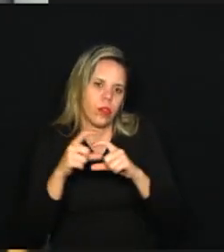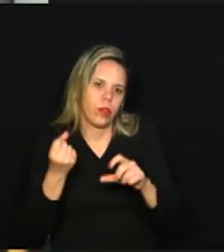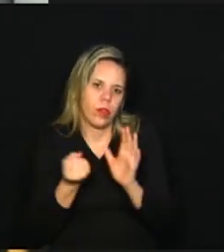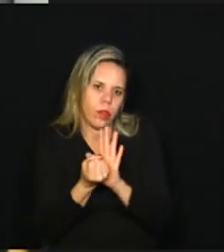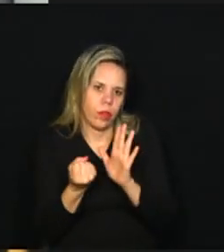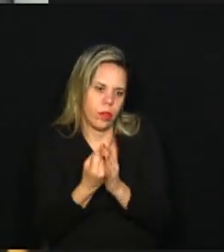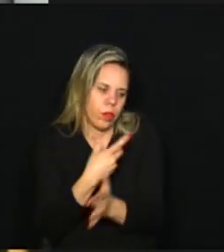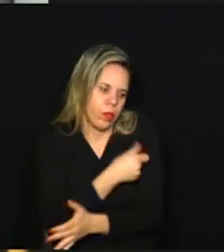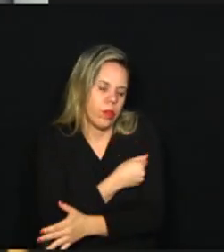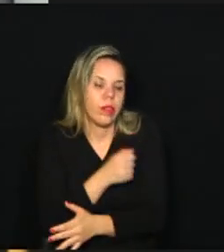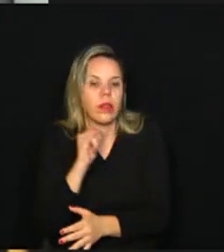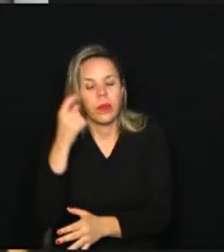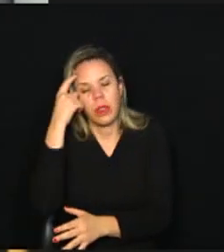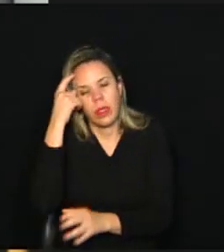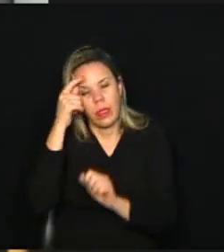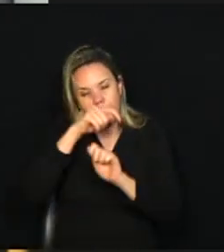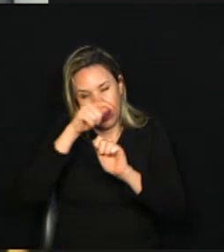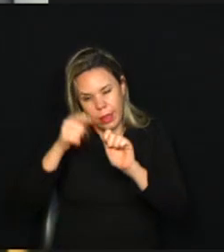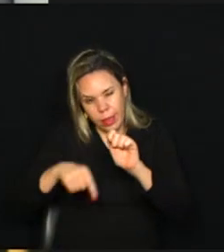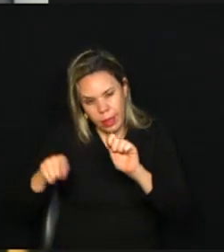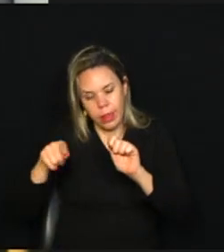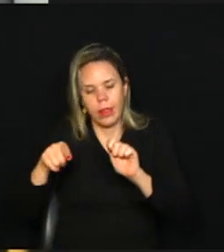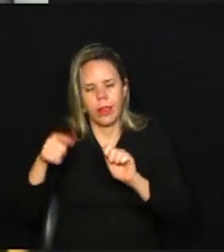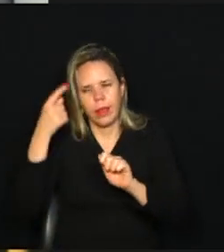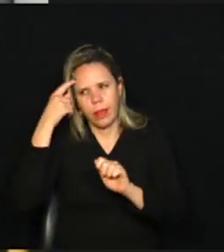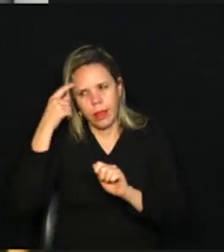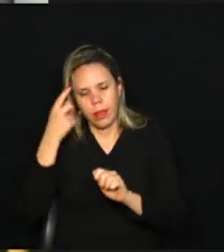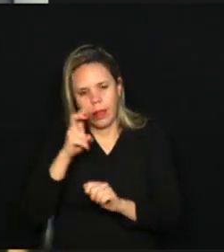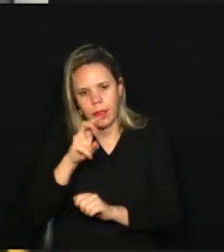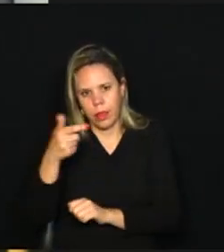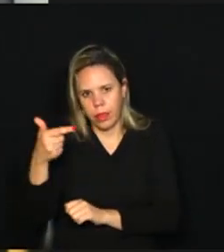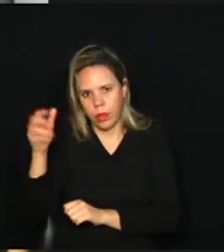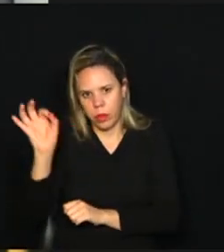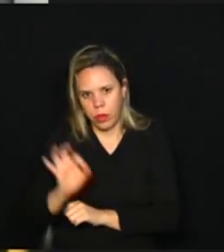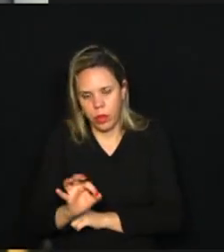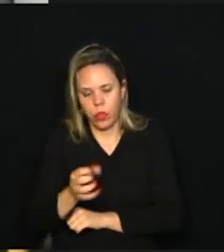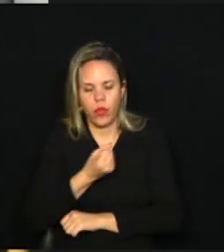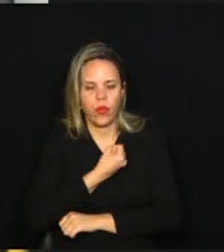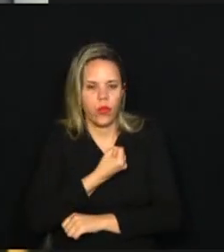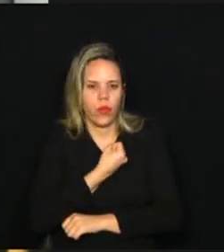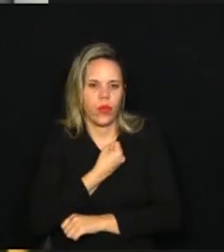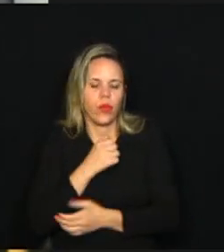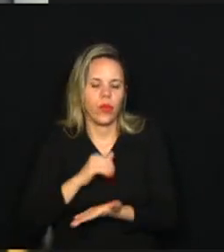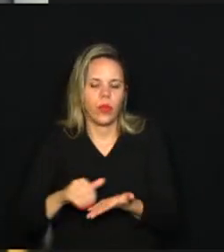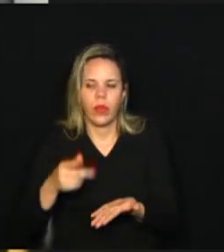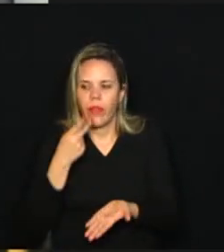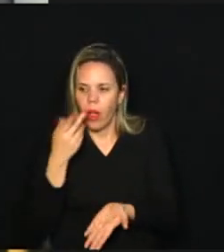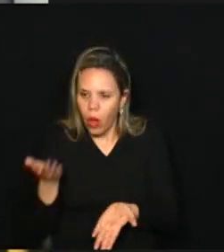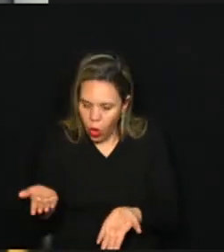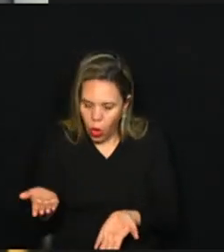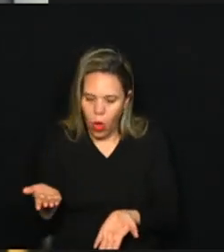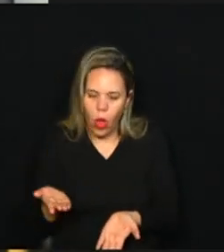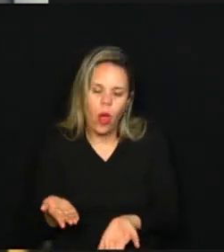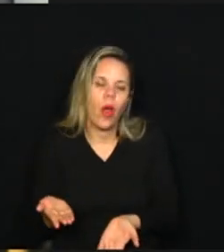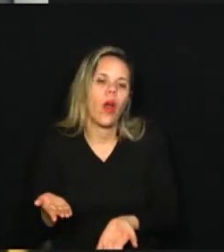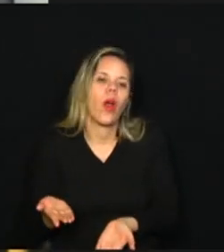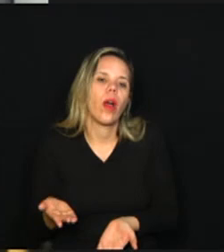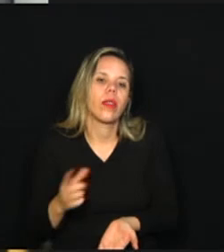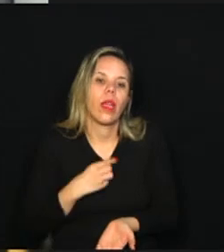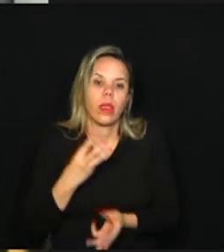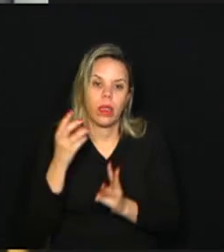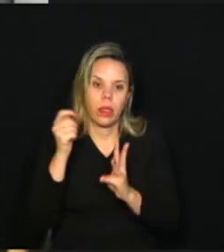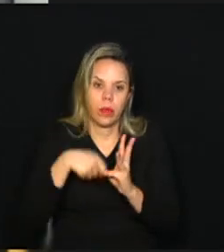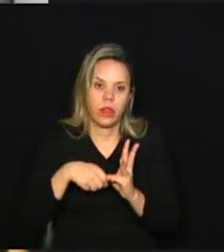pensar em AstraZeneca, que nós temos 52%, segundo o número que a Andrea passou, a gente tem 3